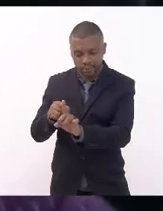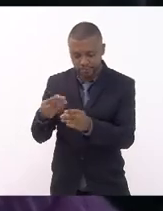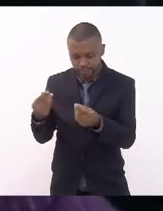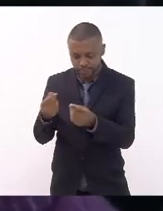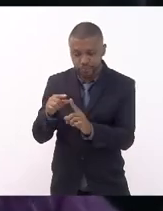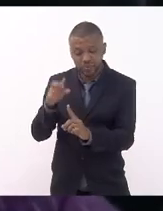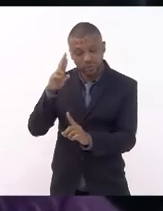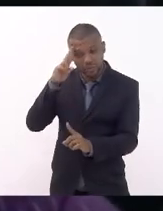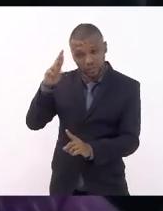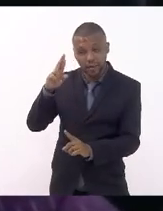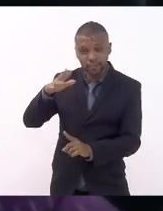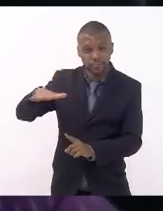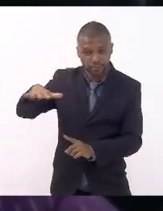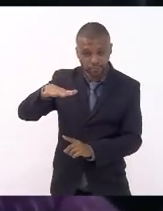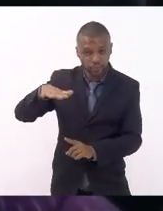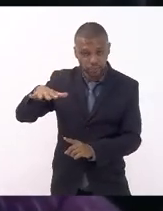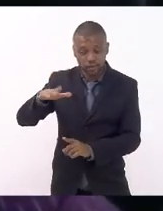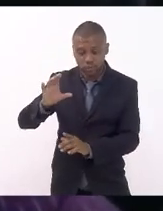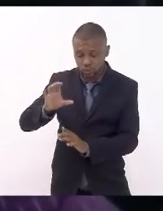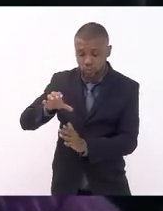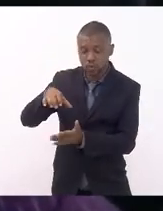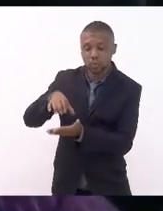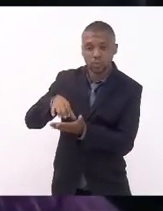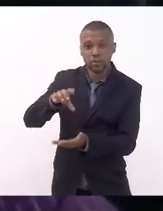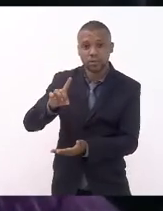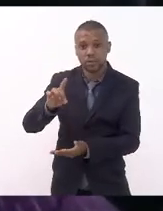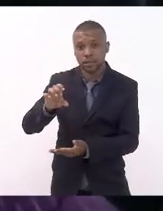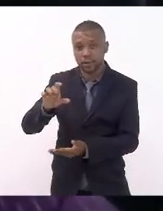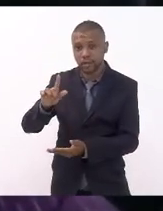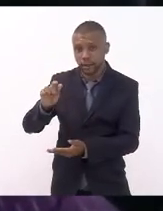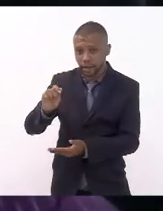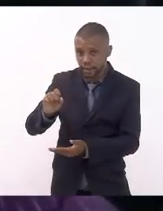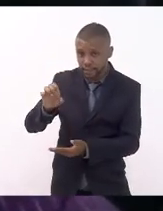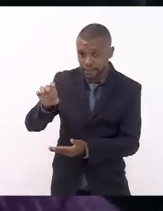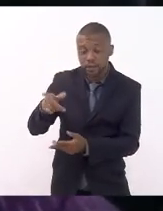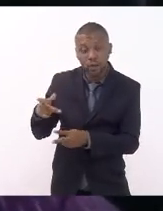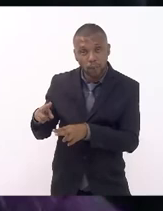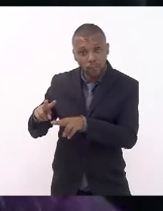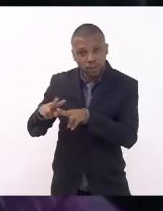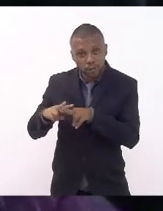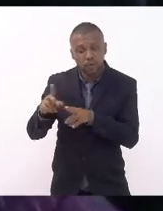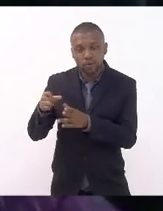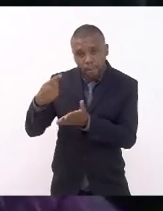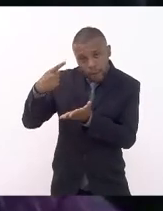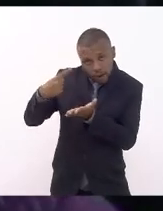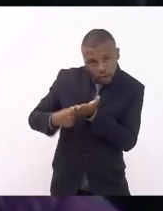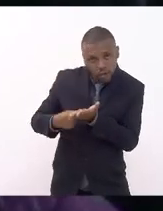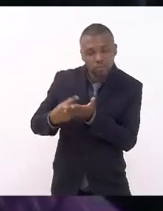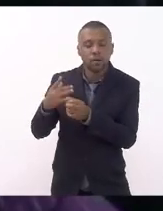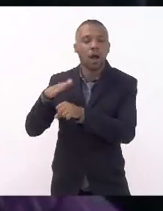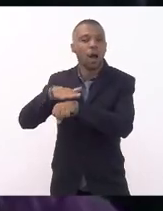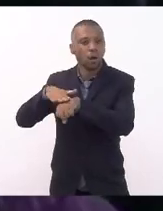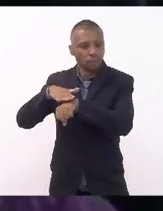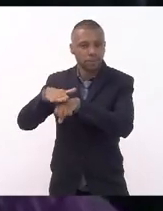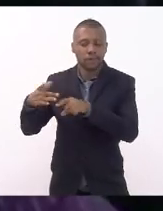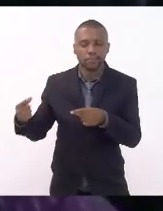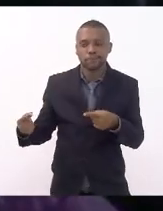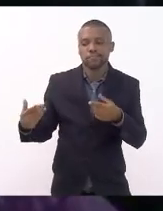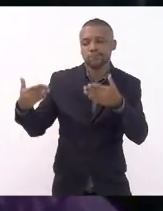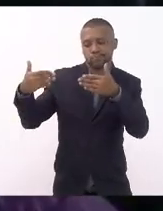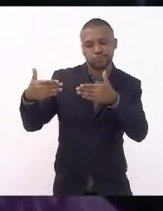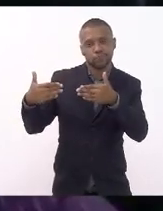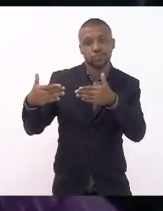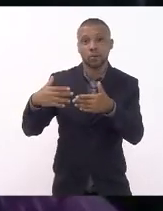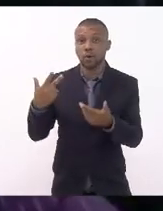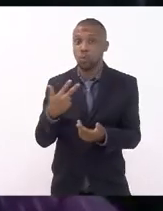que é o chefe do órgão, porque por isso que eu estou marcando com ele também para conversar, que a gente não pode